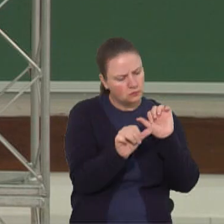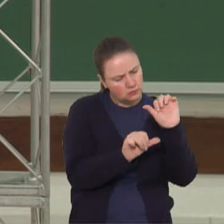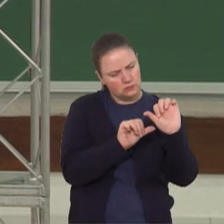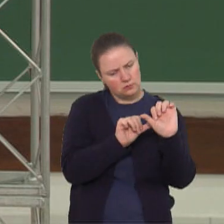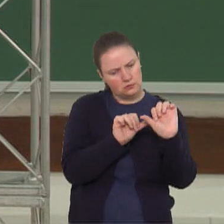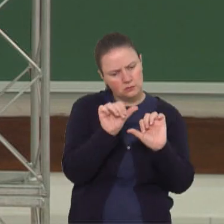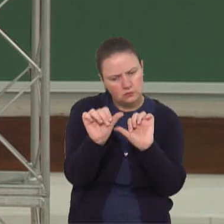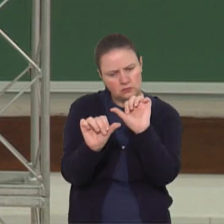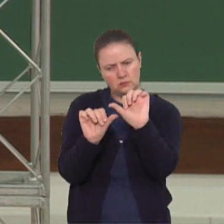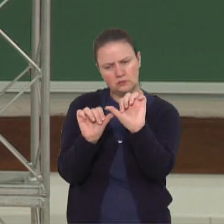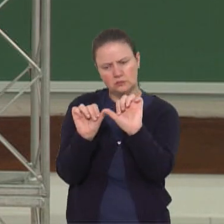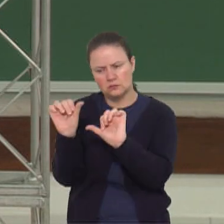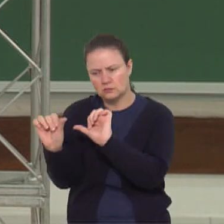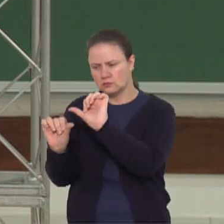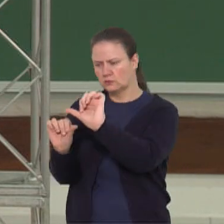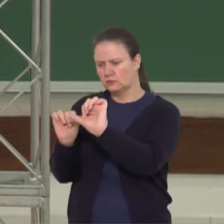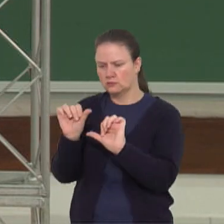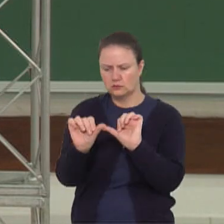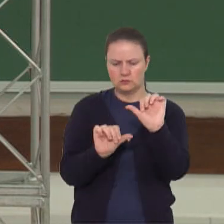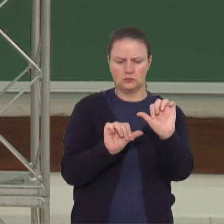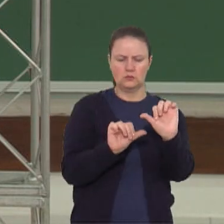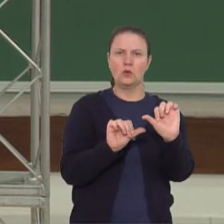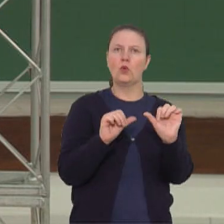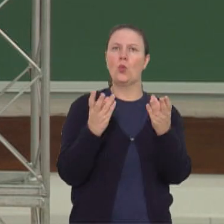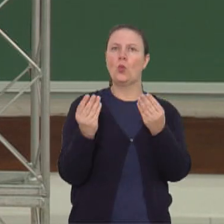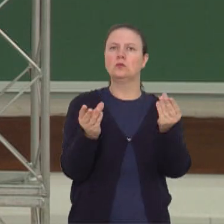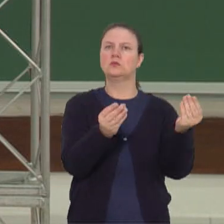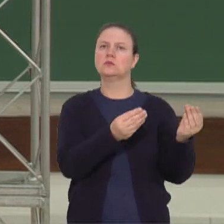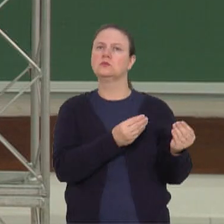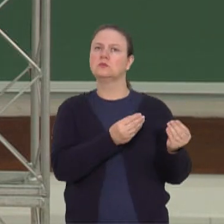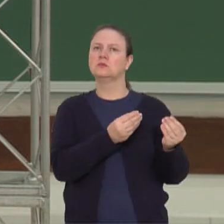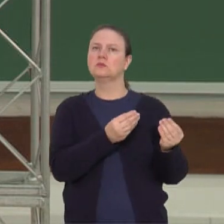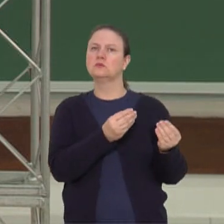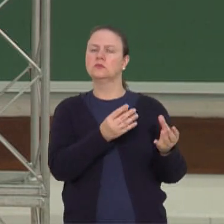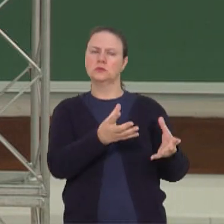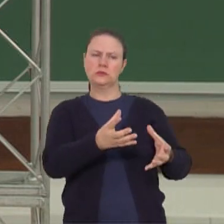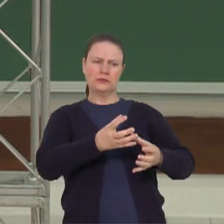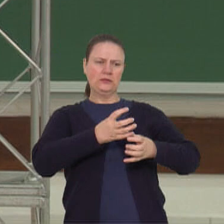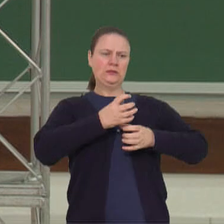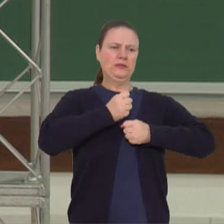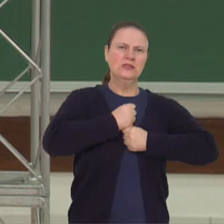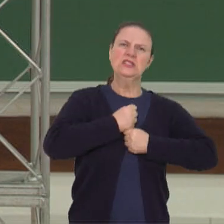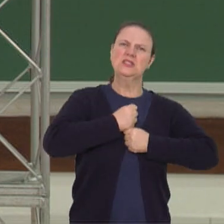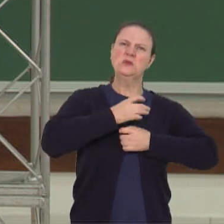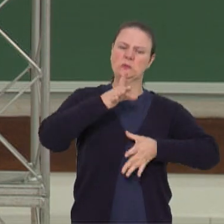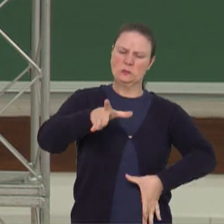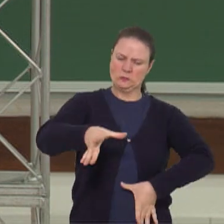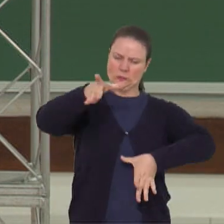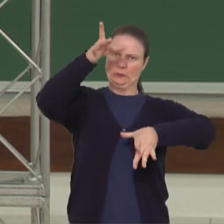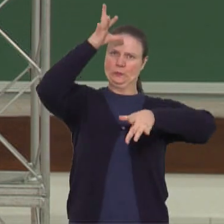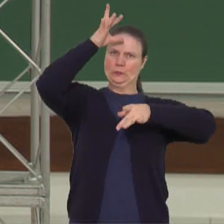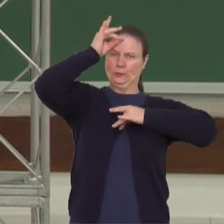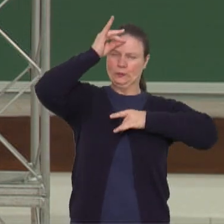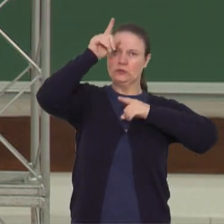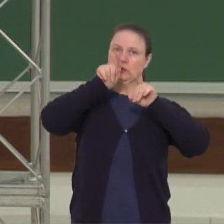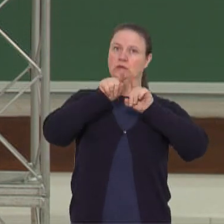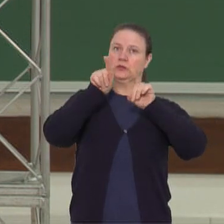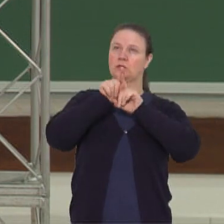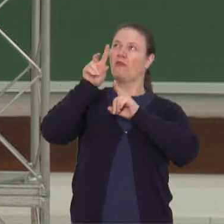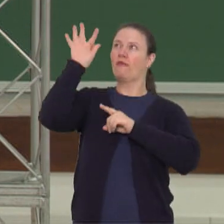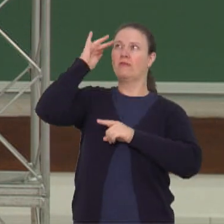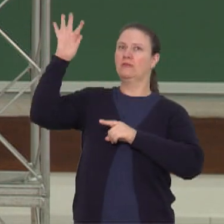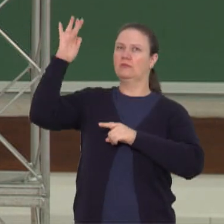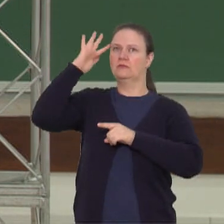constante devir, é o que faz com que muitos se apeguem à filosofia do Heráclito para dizer que o Heráclito é o